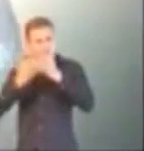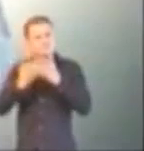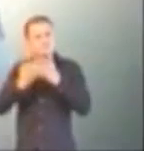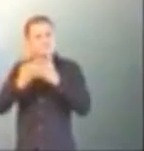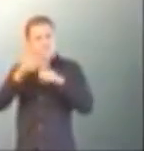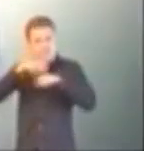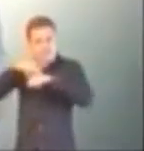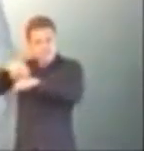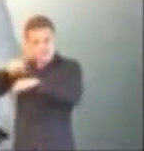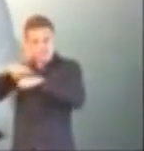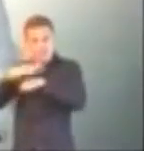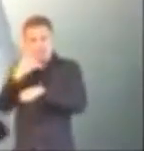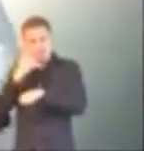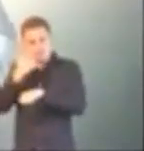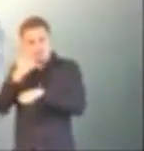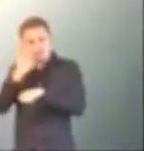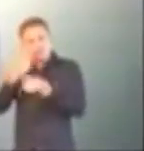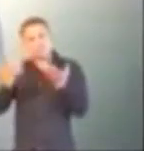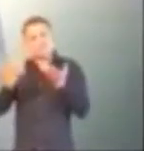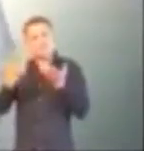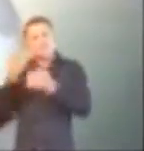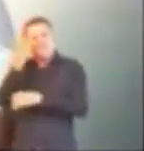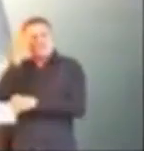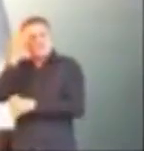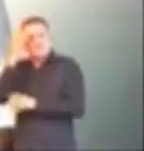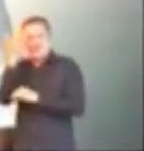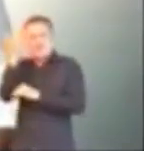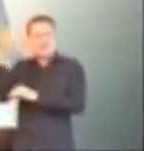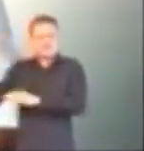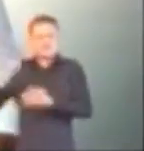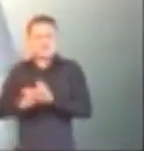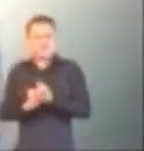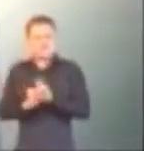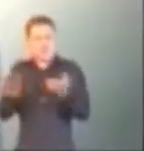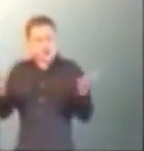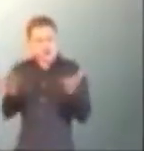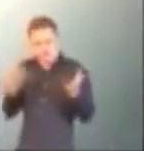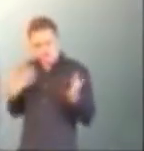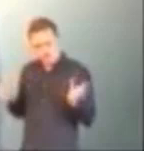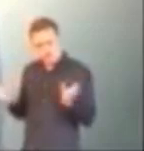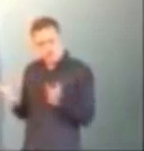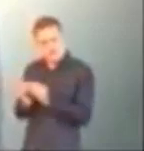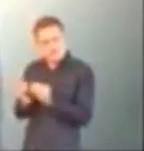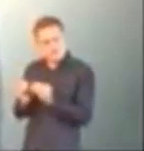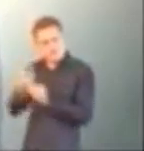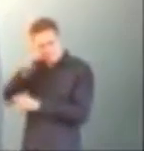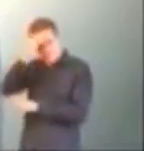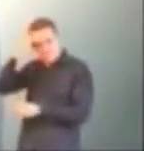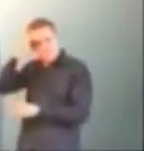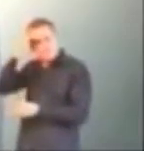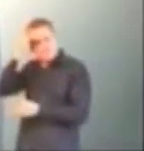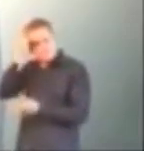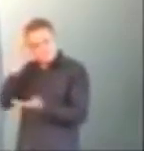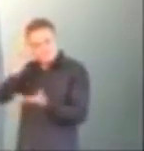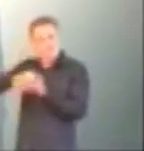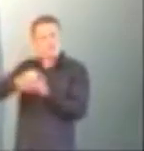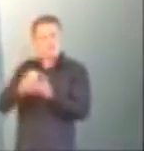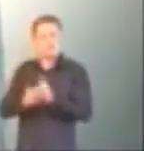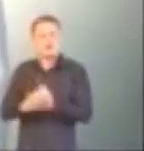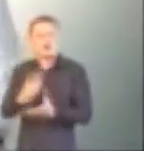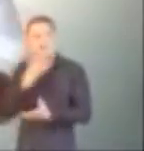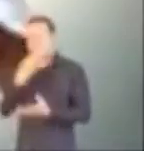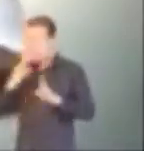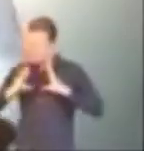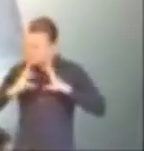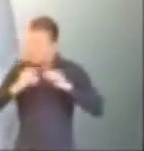a destinação do lixo orgânico para adubo, facilitando a arborização. Enxugando a máquina pública, vai sobrar dinheiro para fazer o que realmente